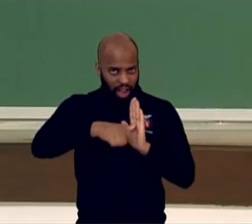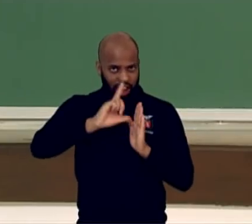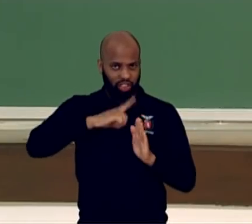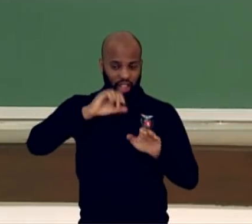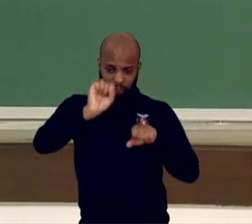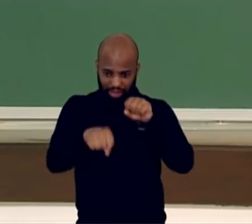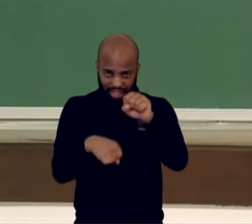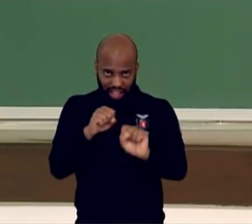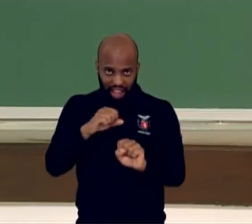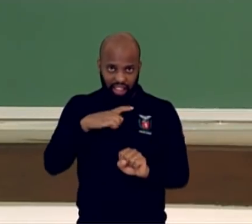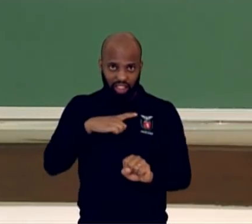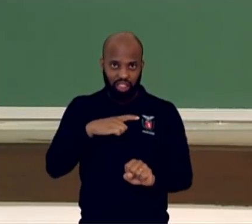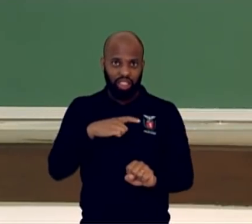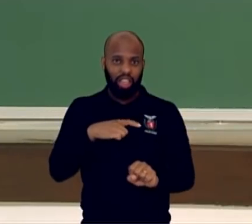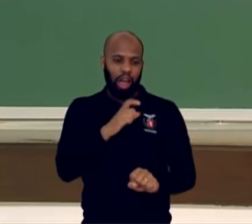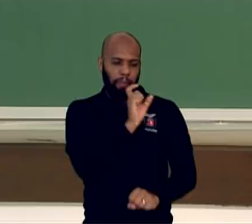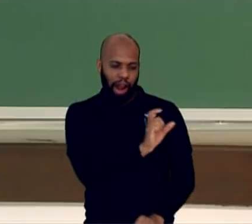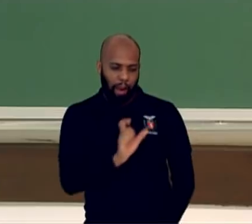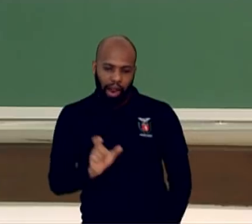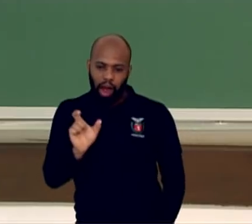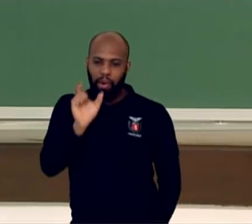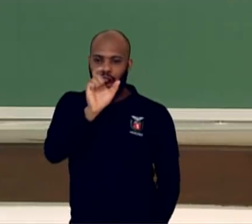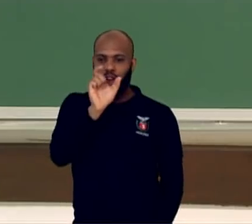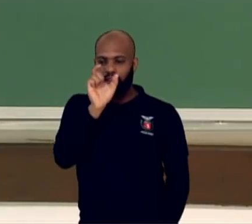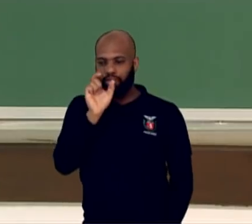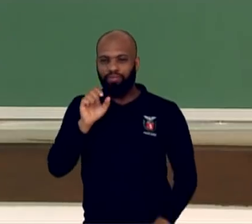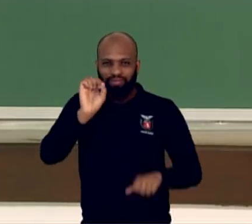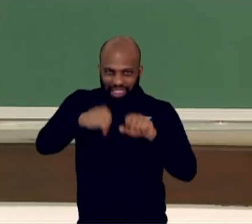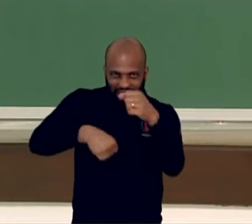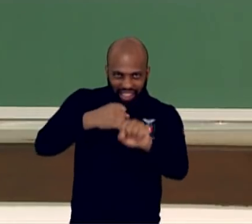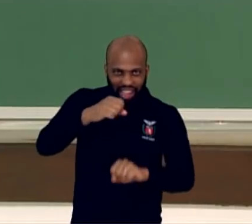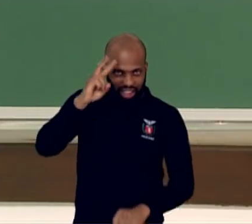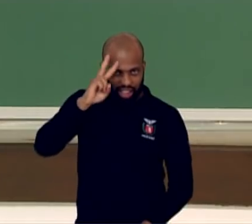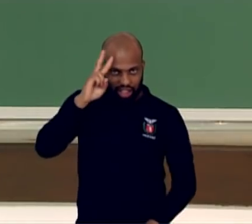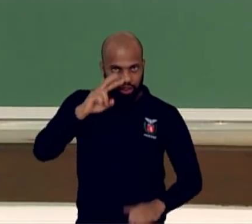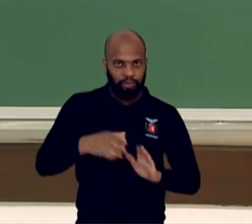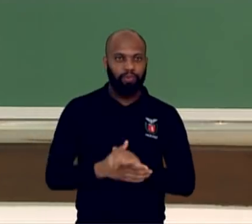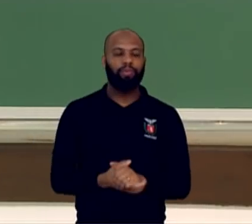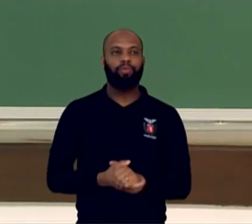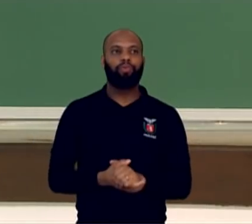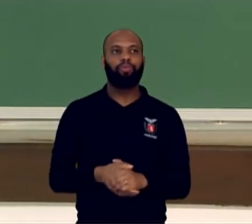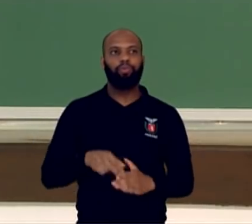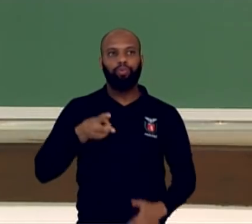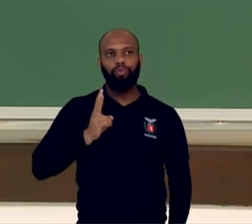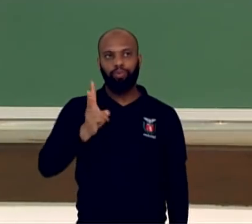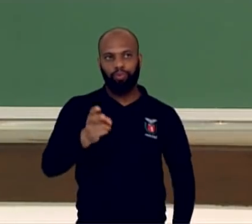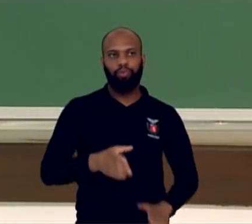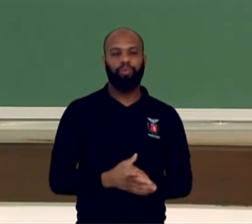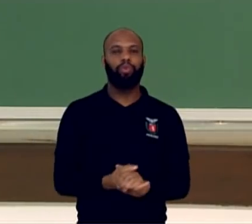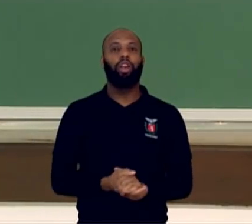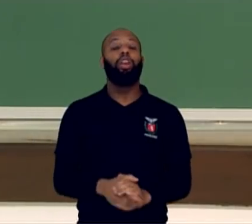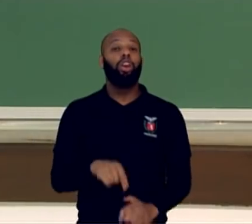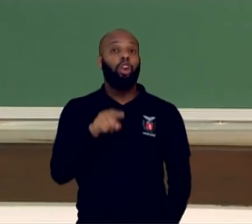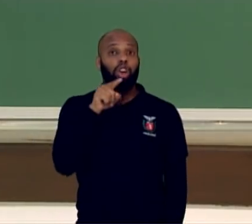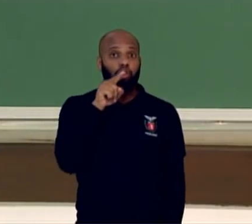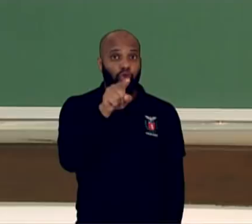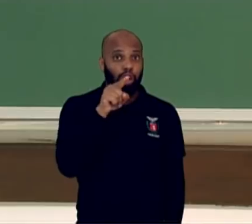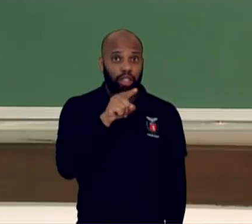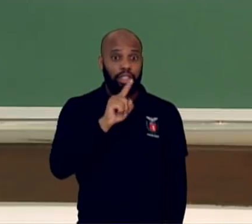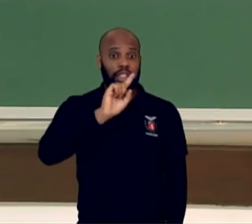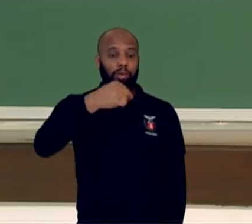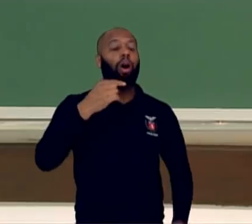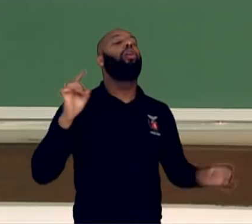montou uma bicicleta só com palavrinhas? Tudo bem? Continuando. Você, depois de escolher